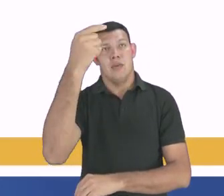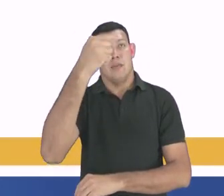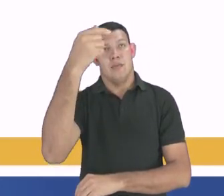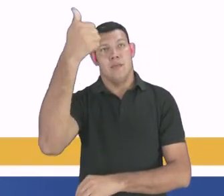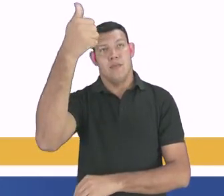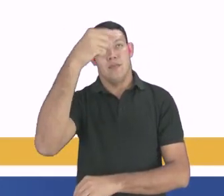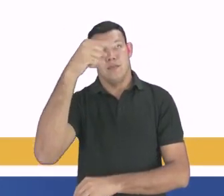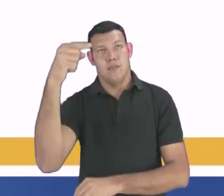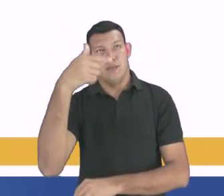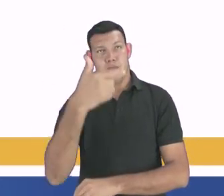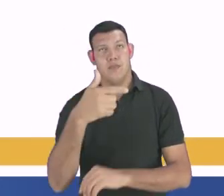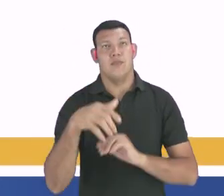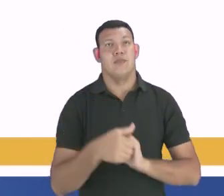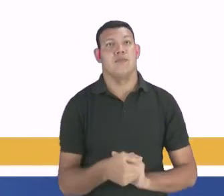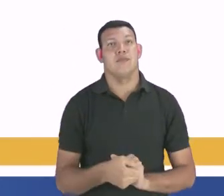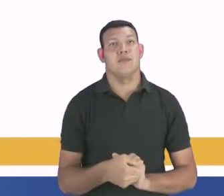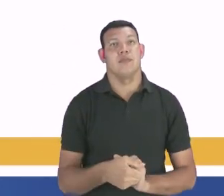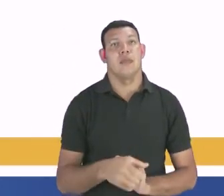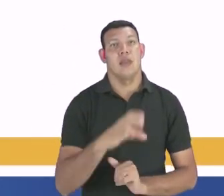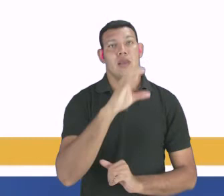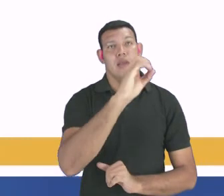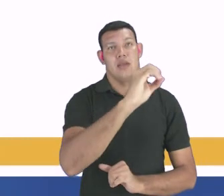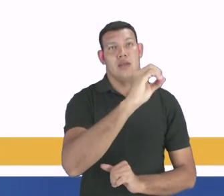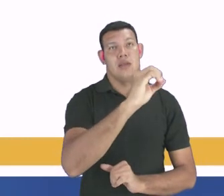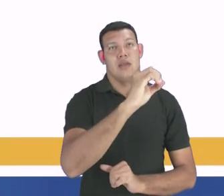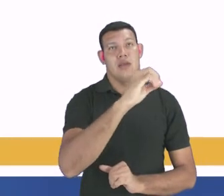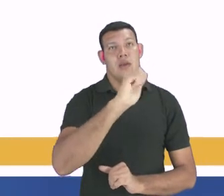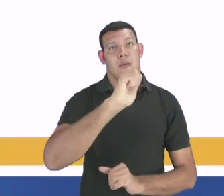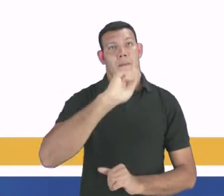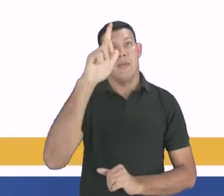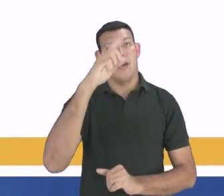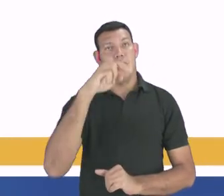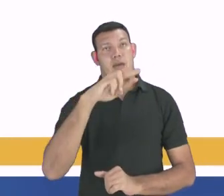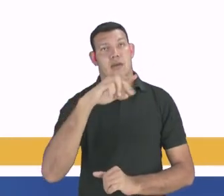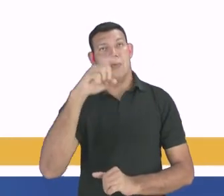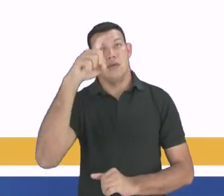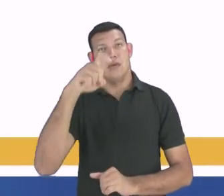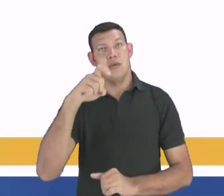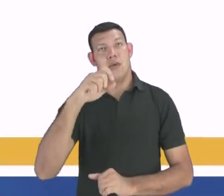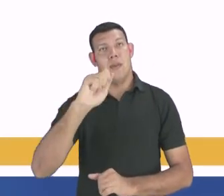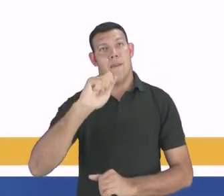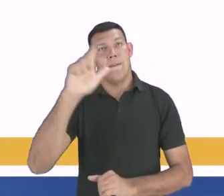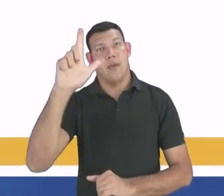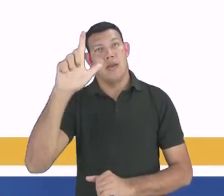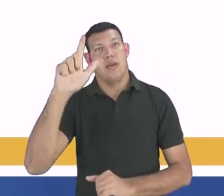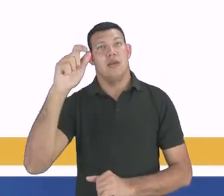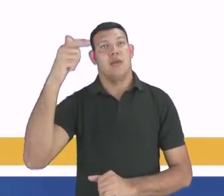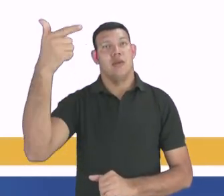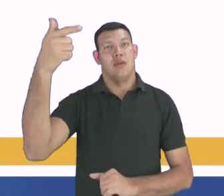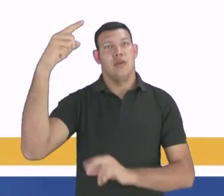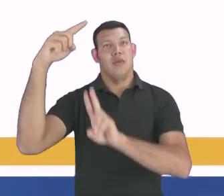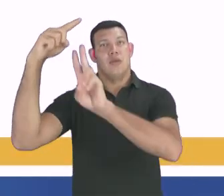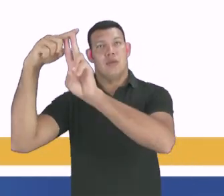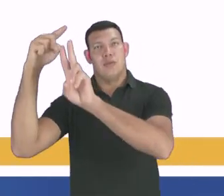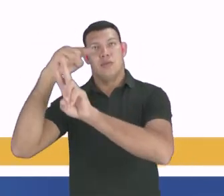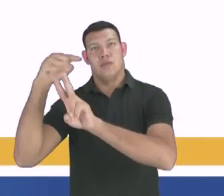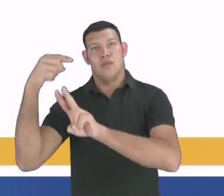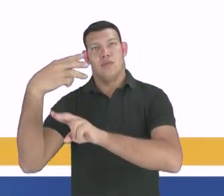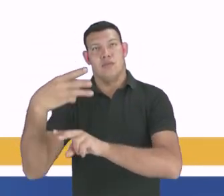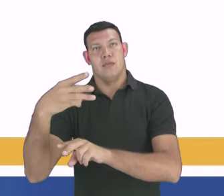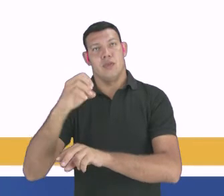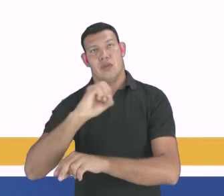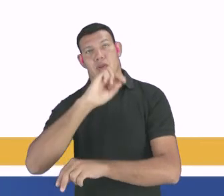E ainda o 4π sobre 3 menor que x e menor ou igual que 2π, que é uma solução particular,